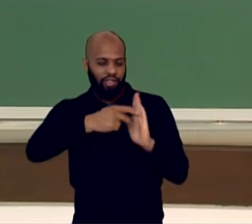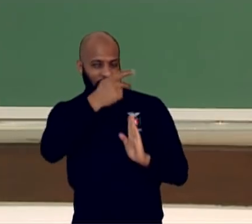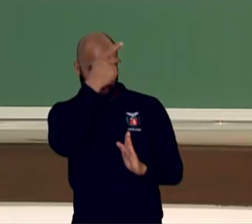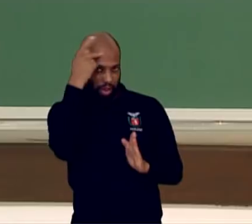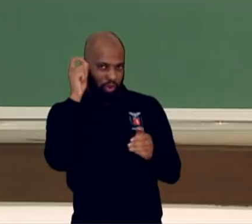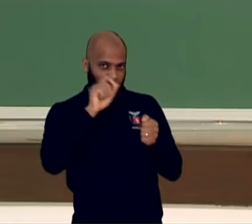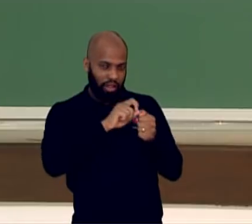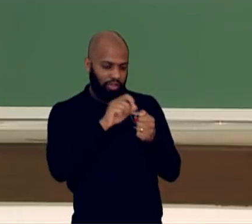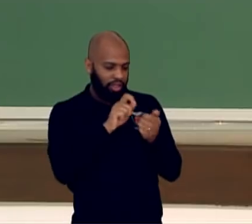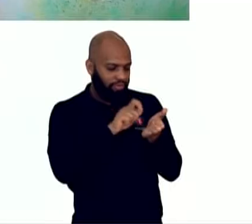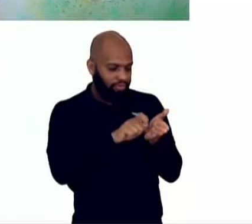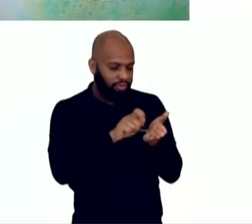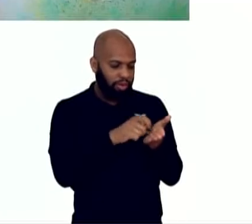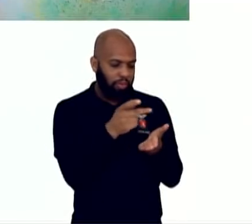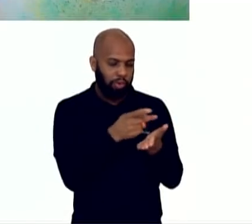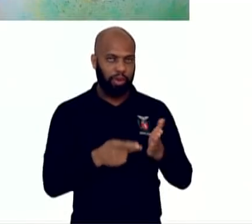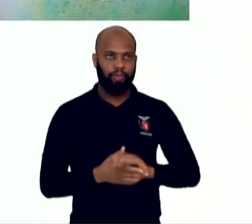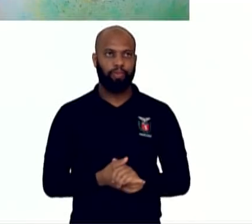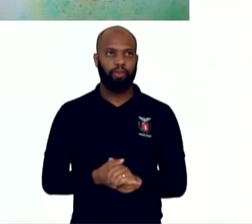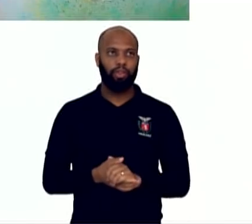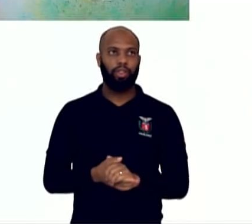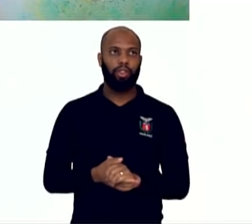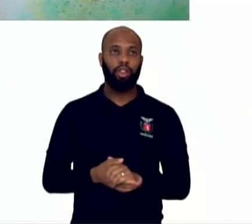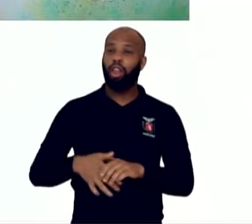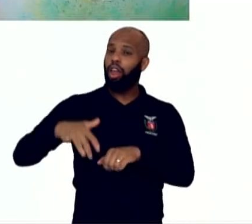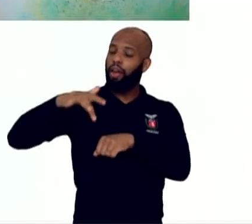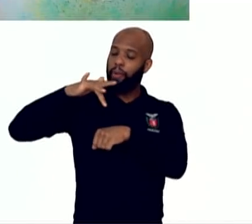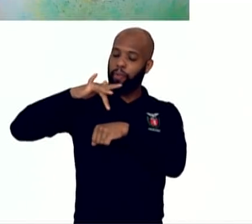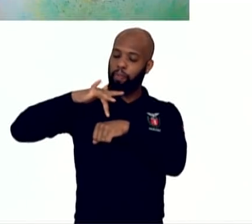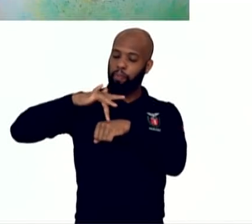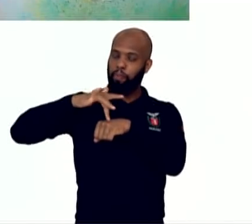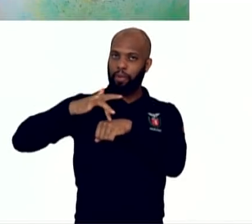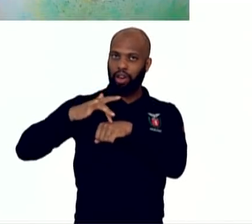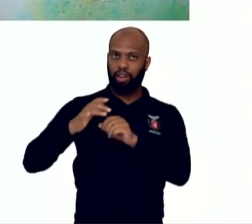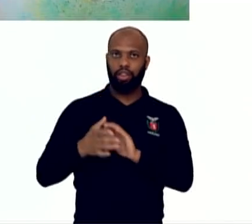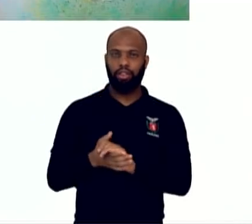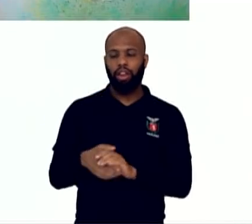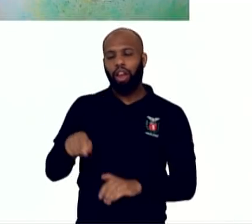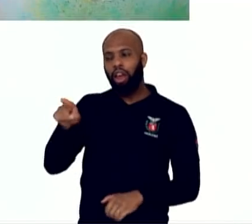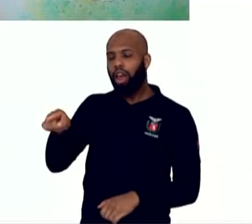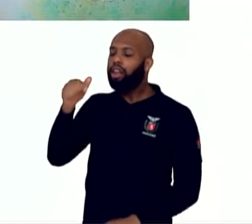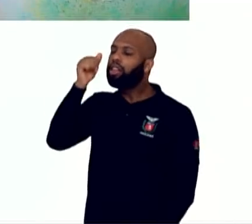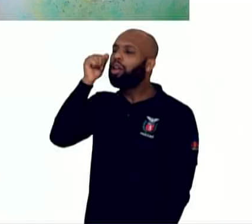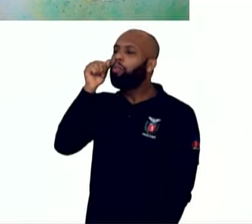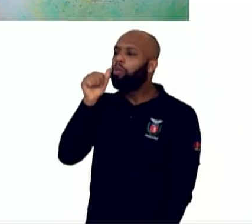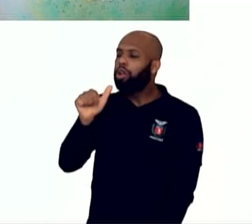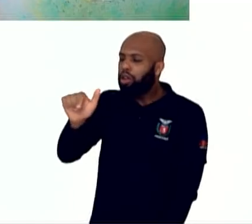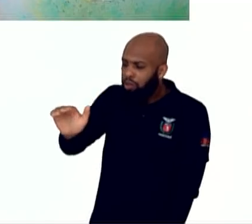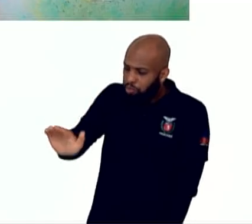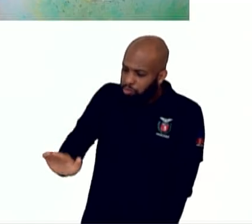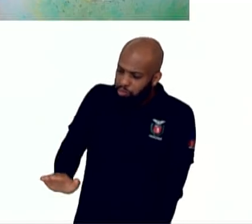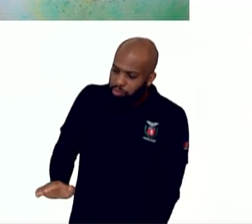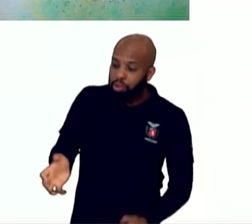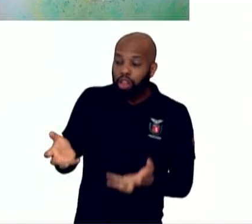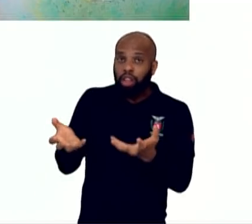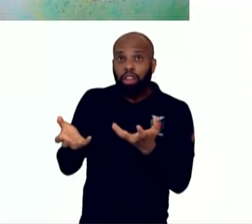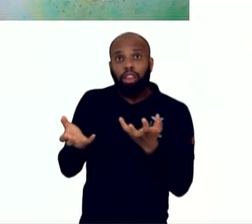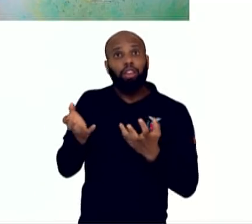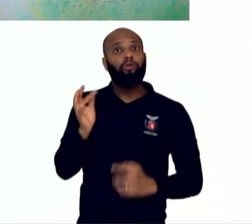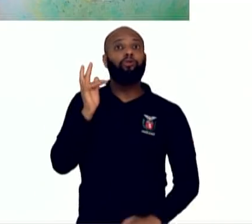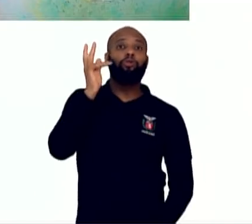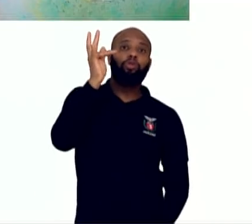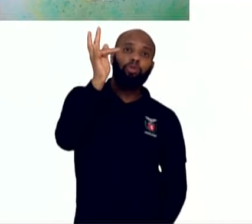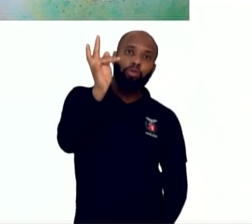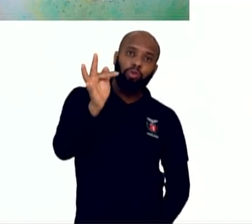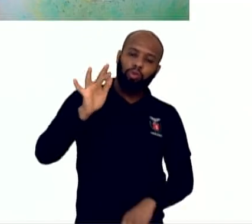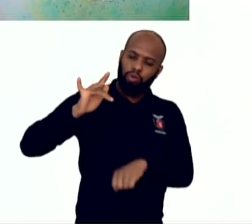Então vamos ler? A Bailarina. Esta menina tão pequenina quer ser bailarina.